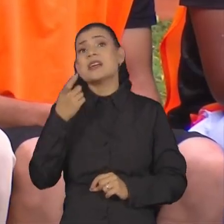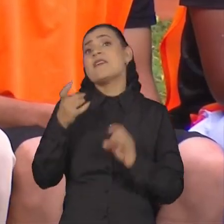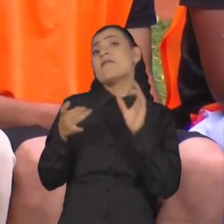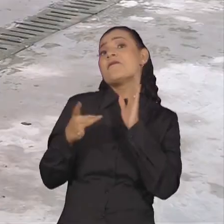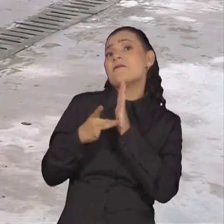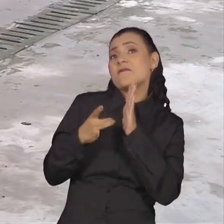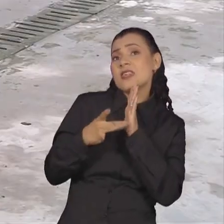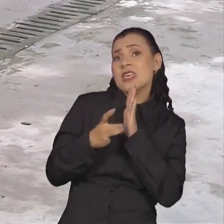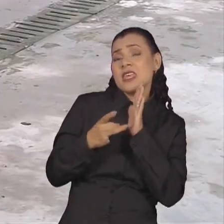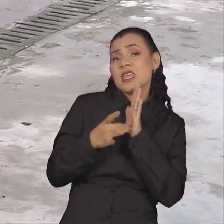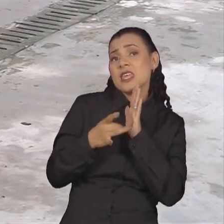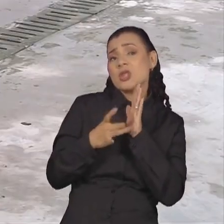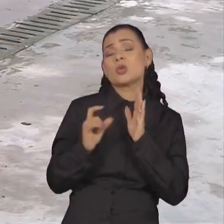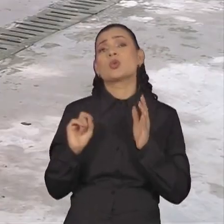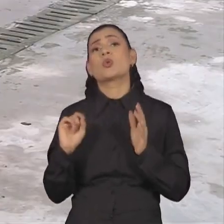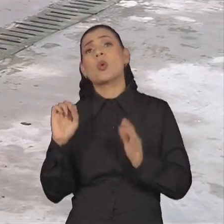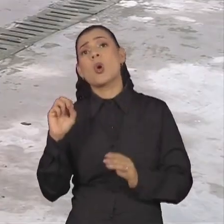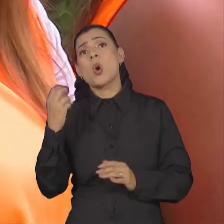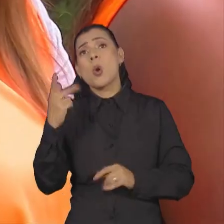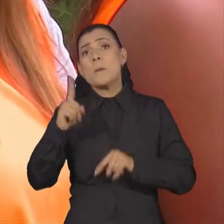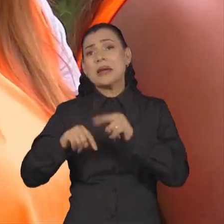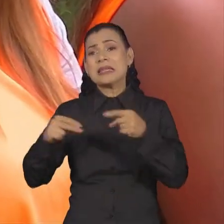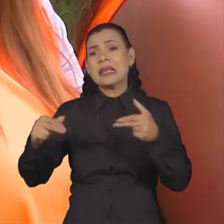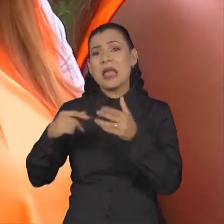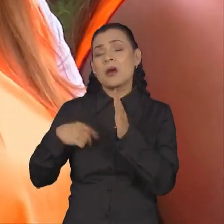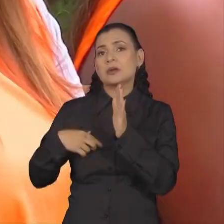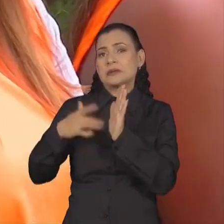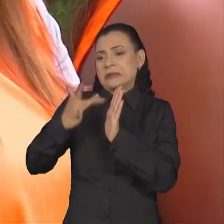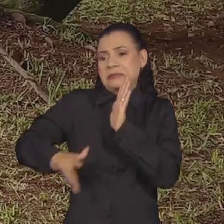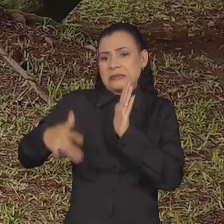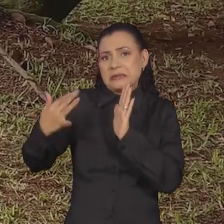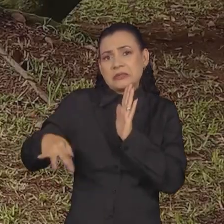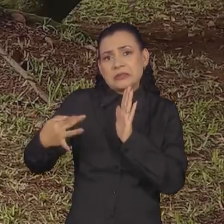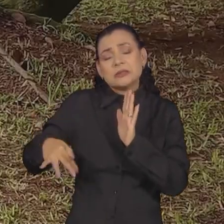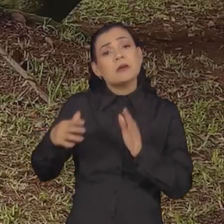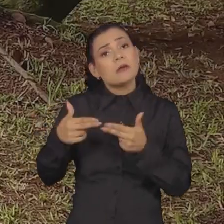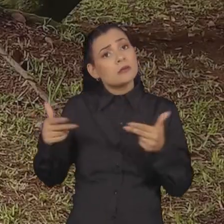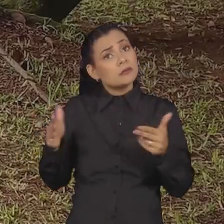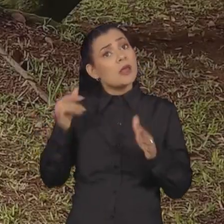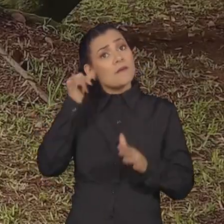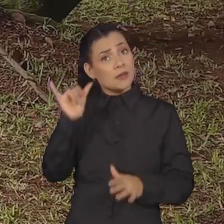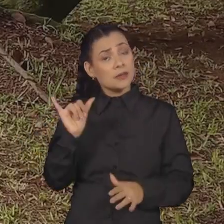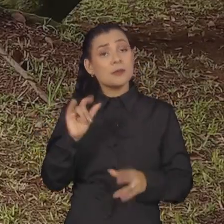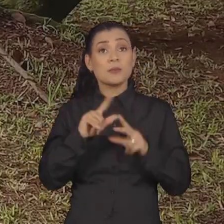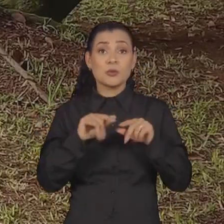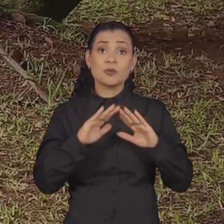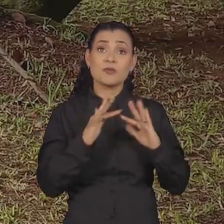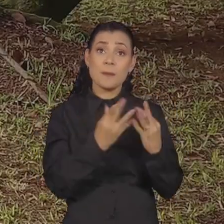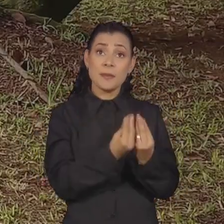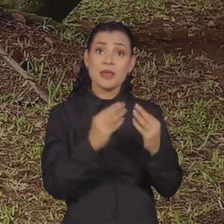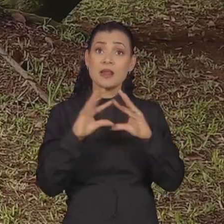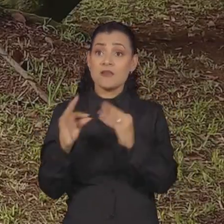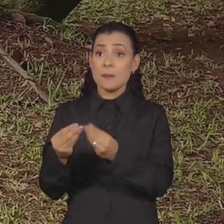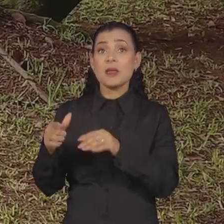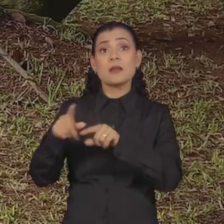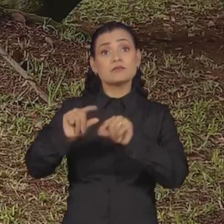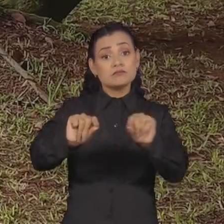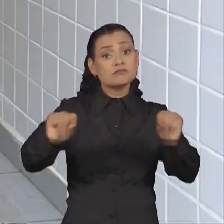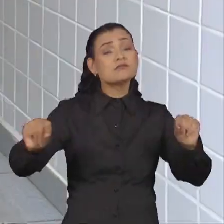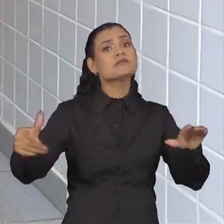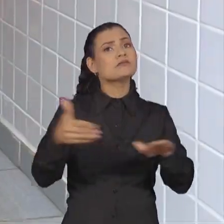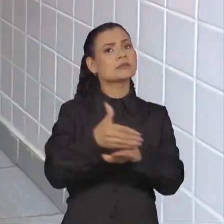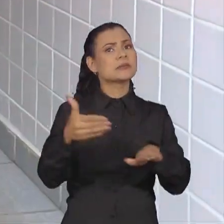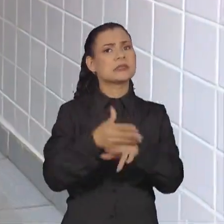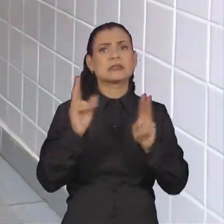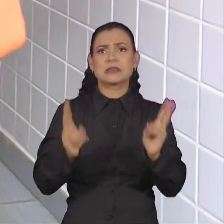ou alguns itens que sejam indevidos. As famílias aqui no SEI Cantinho da Tesauro são super engajadas.